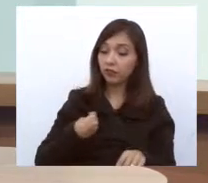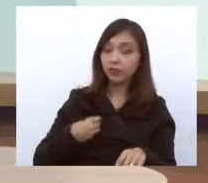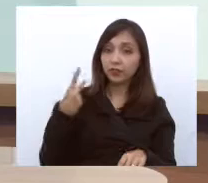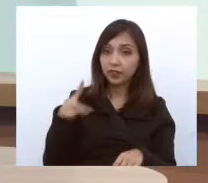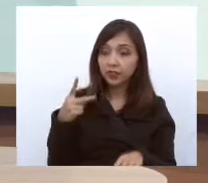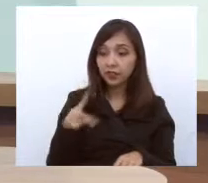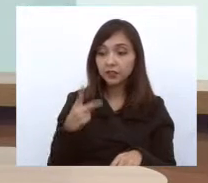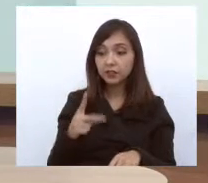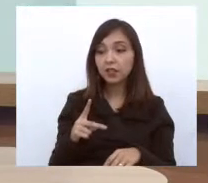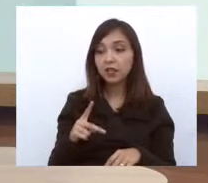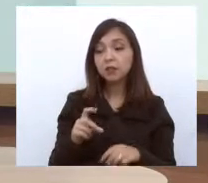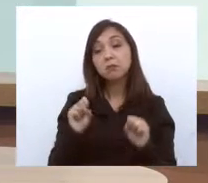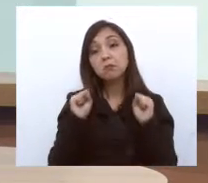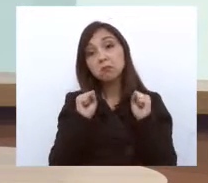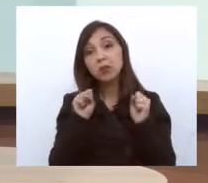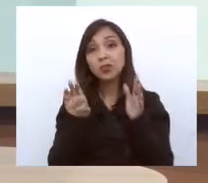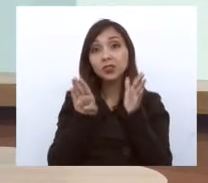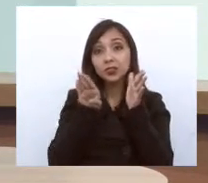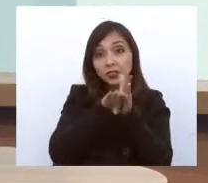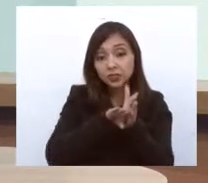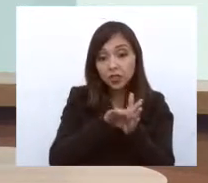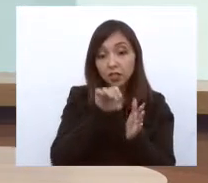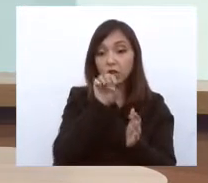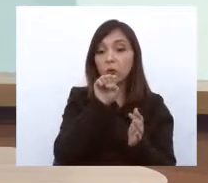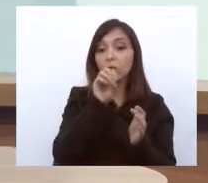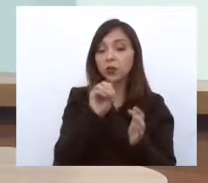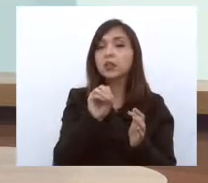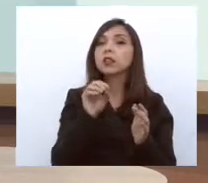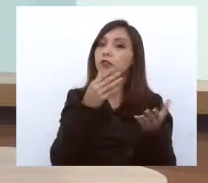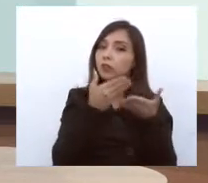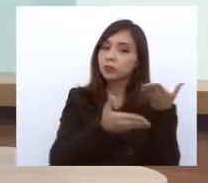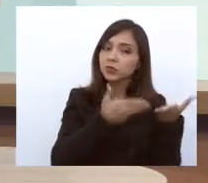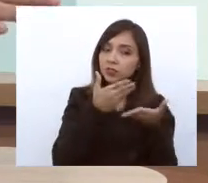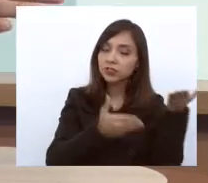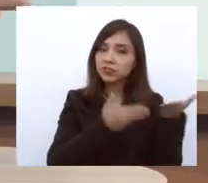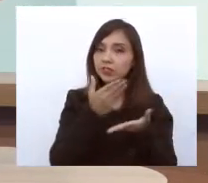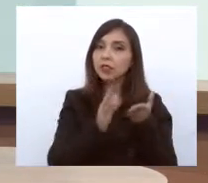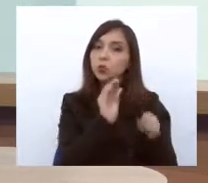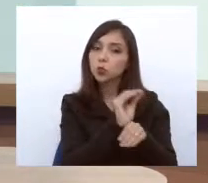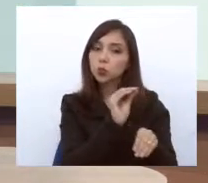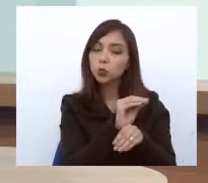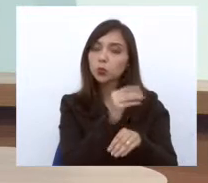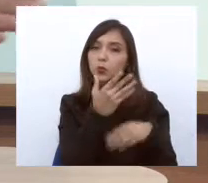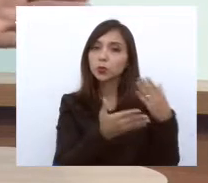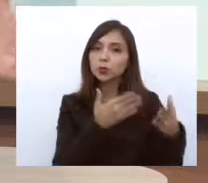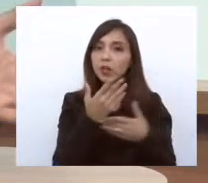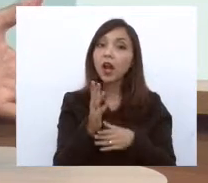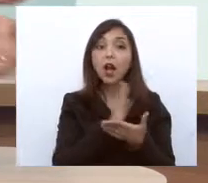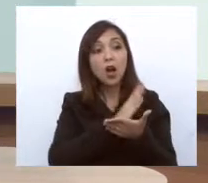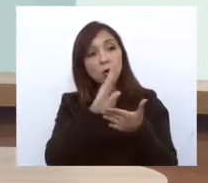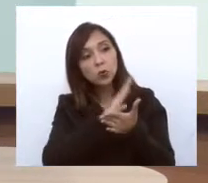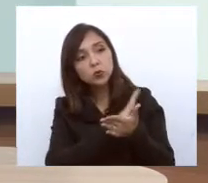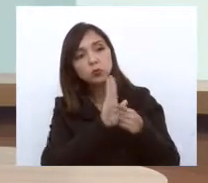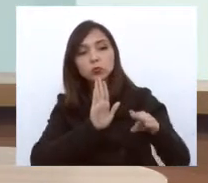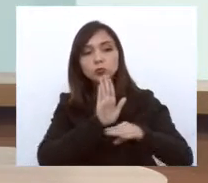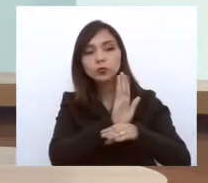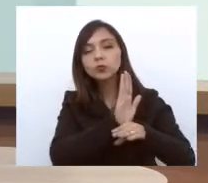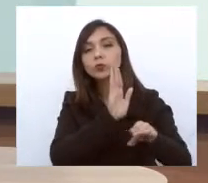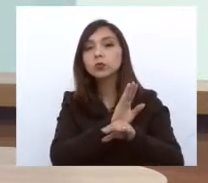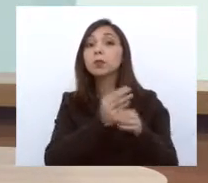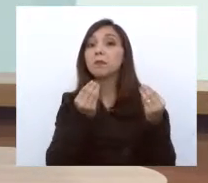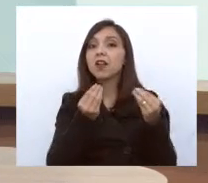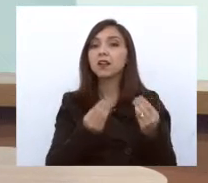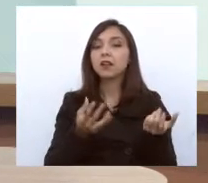e pode chegar aos 80 anos, vamos tratá-la com cuidado, Vamos dar condições para que ela